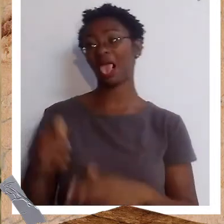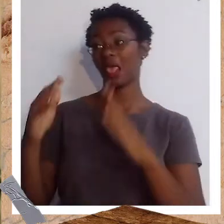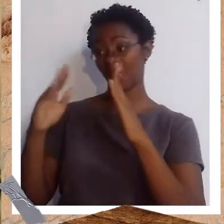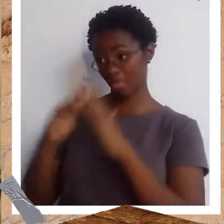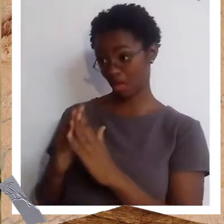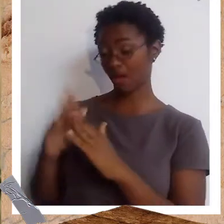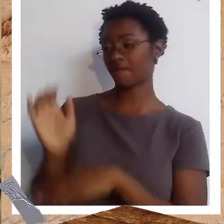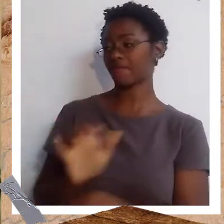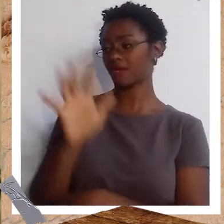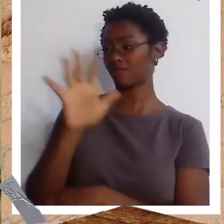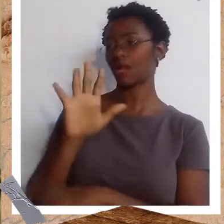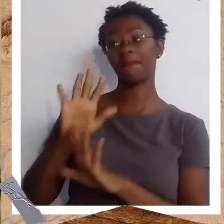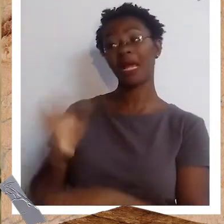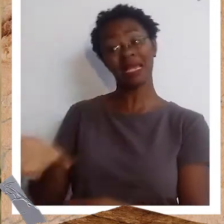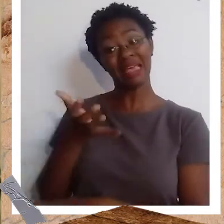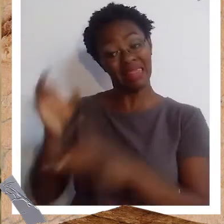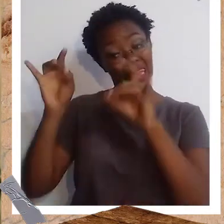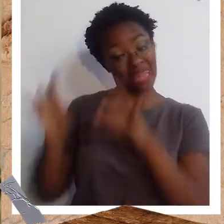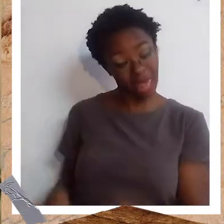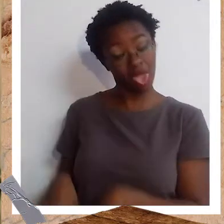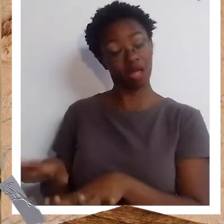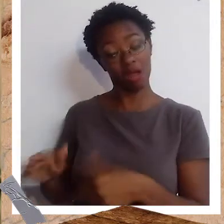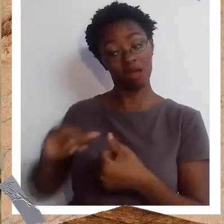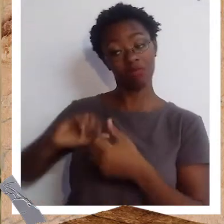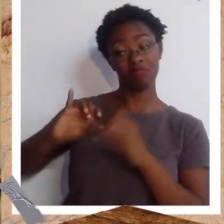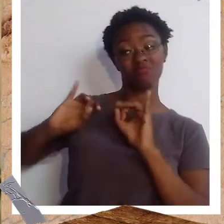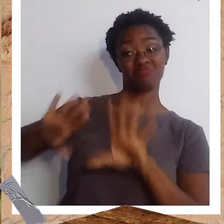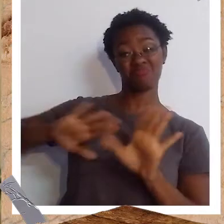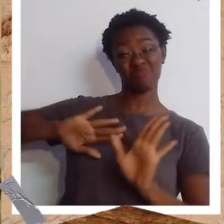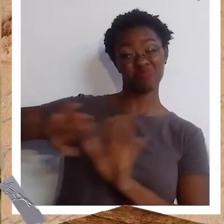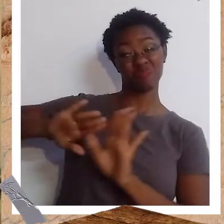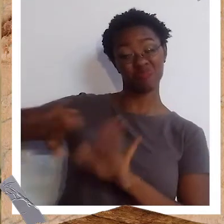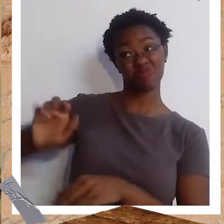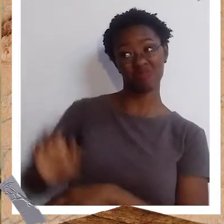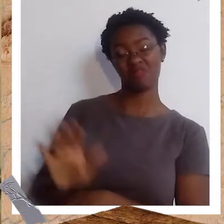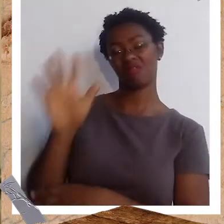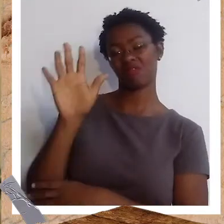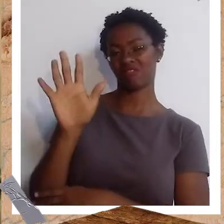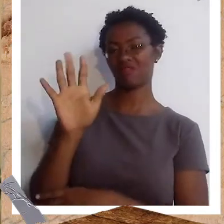não vê a hora de poder sair da favela, e ela vai